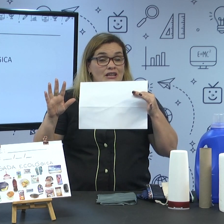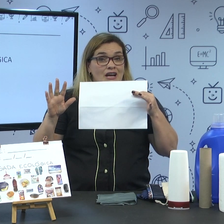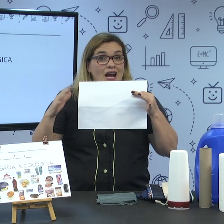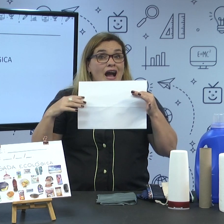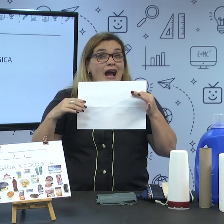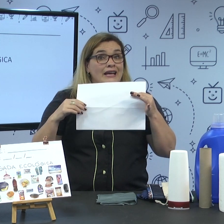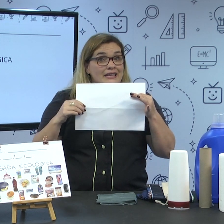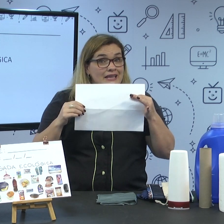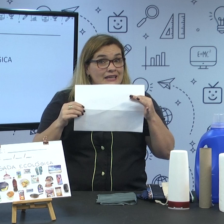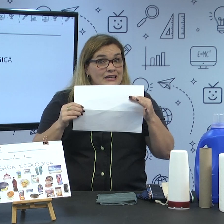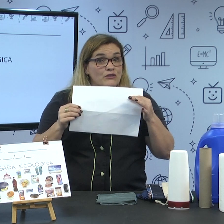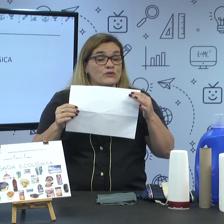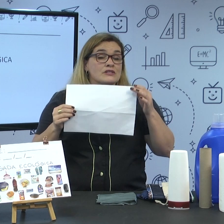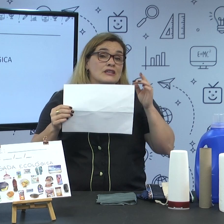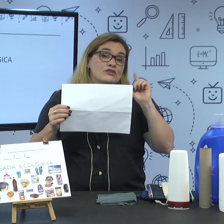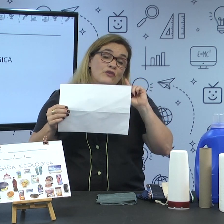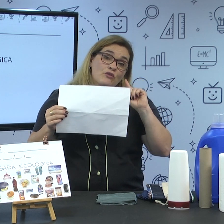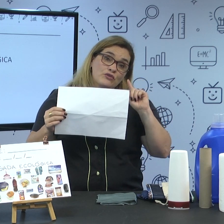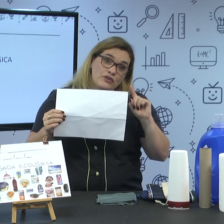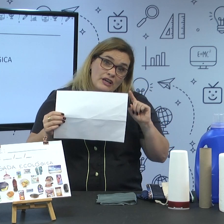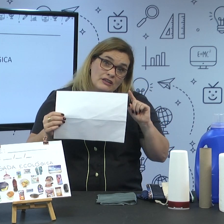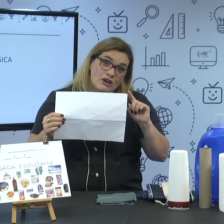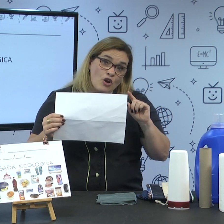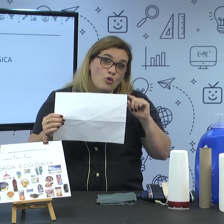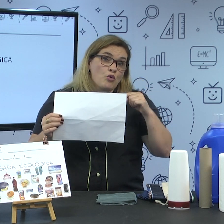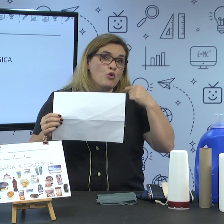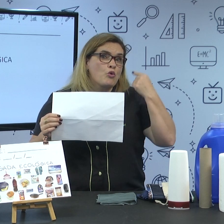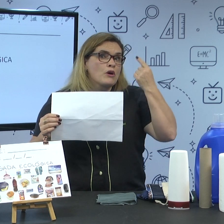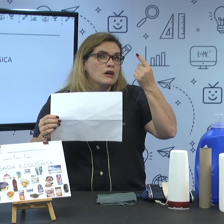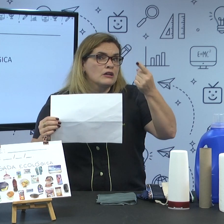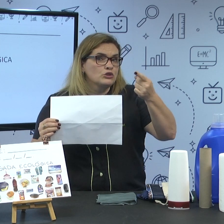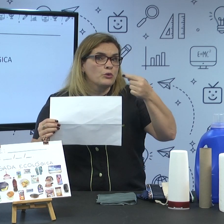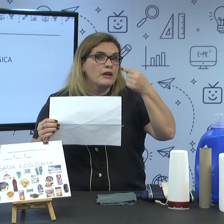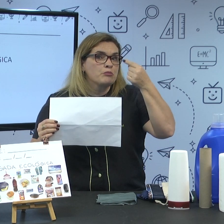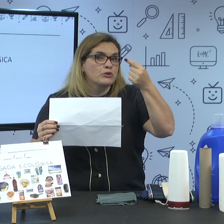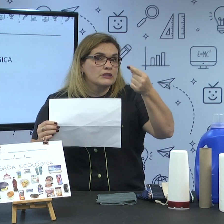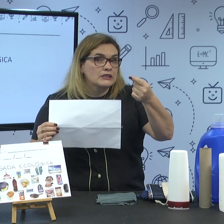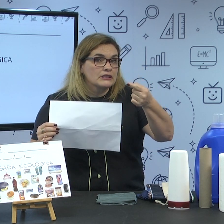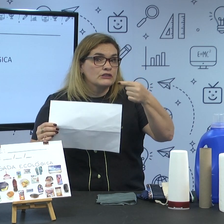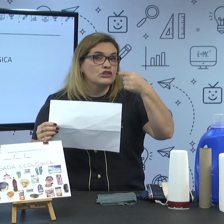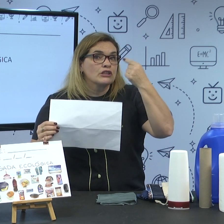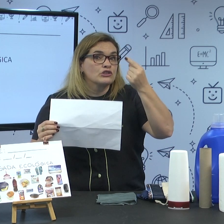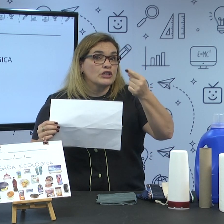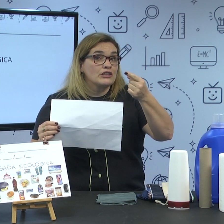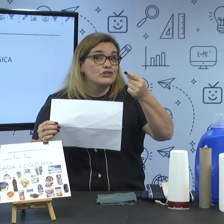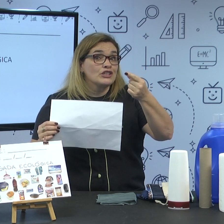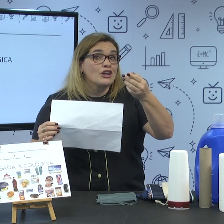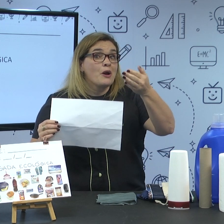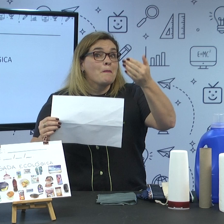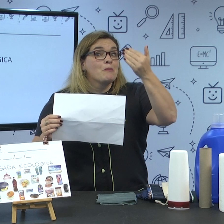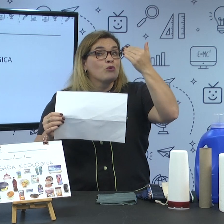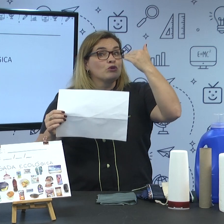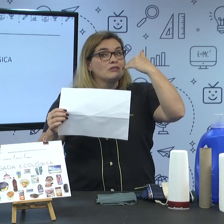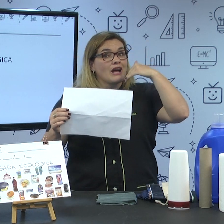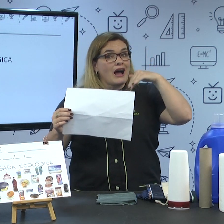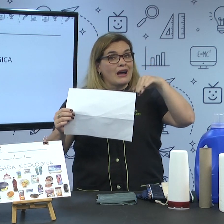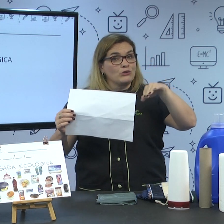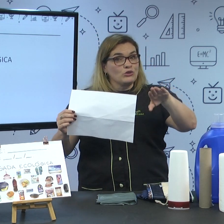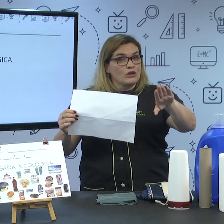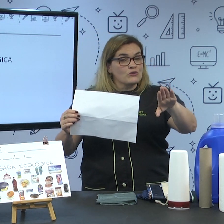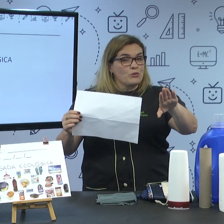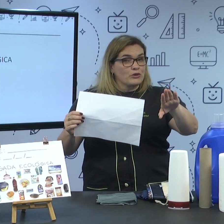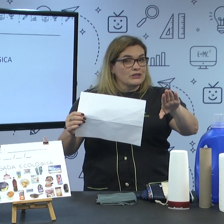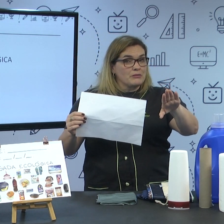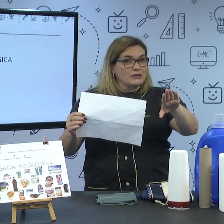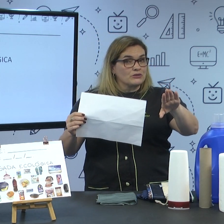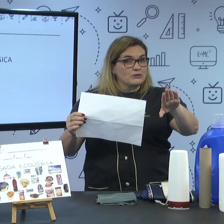encher. Aí, vocês vão ver o quanto é importante a gente mudar